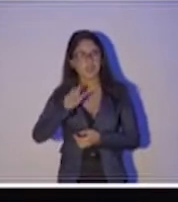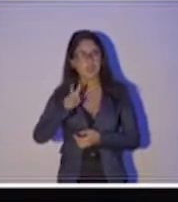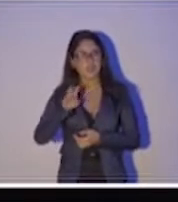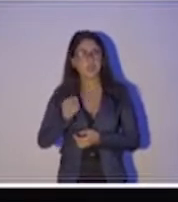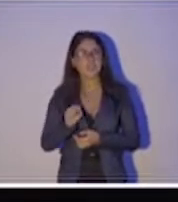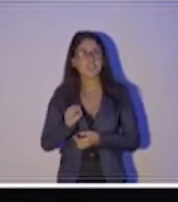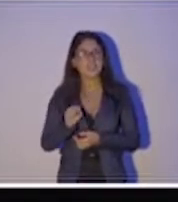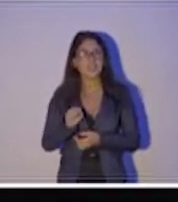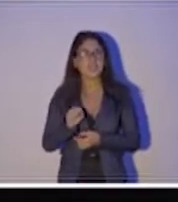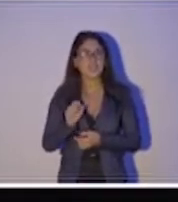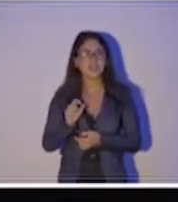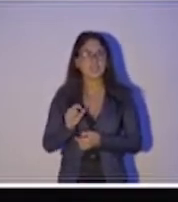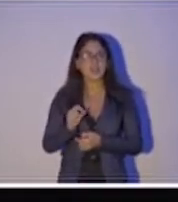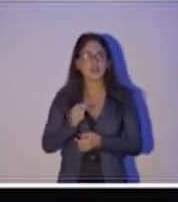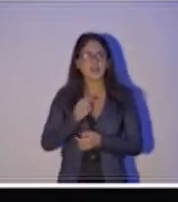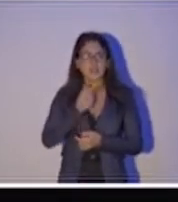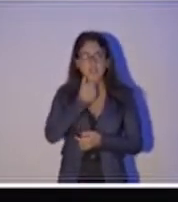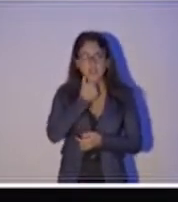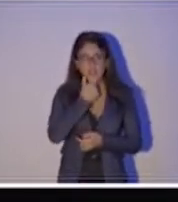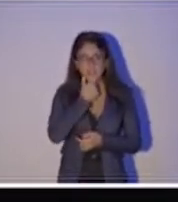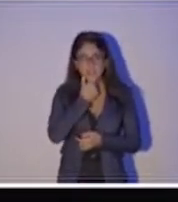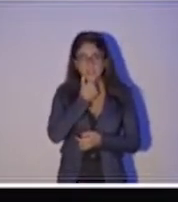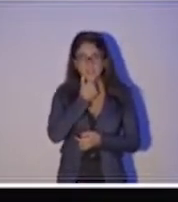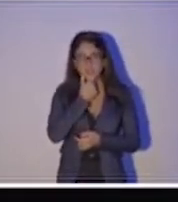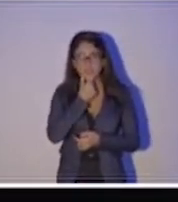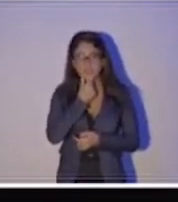Pessoal, meu Deus.